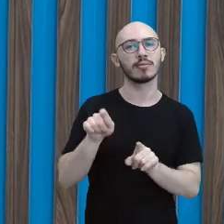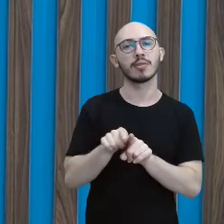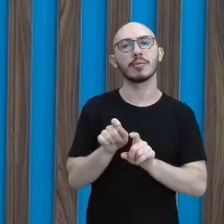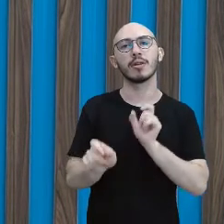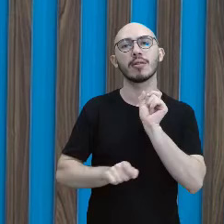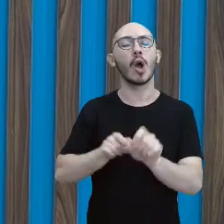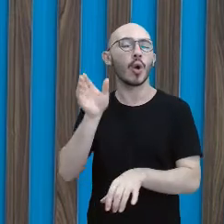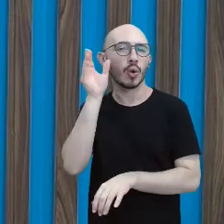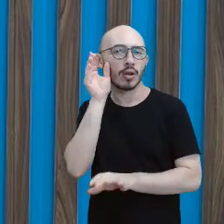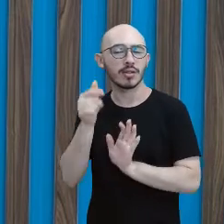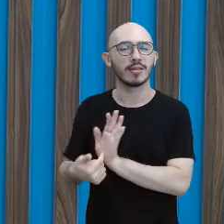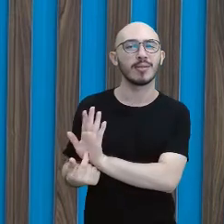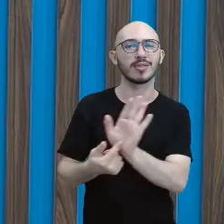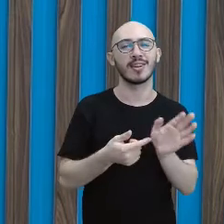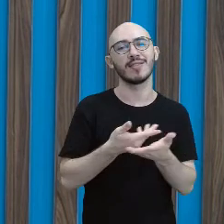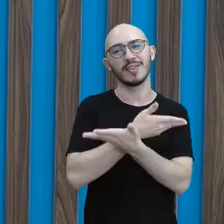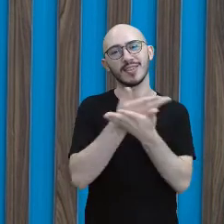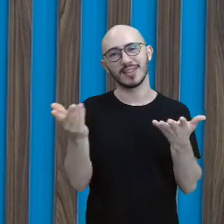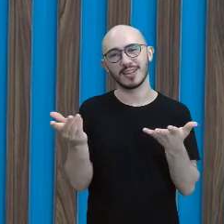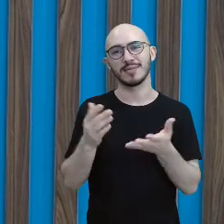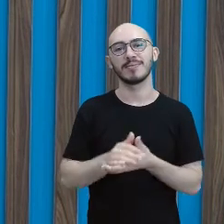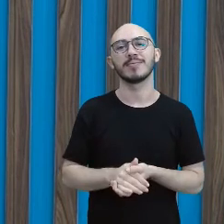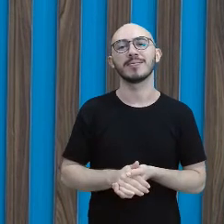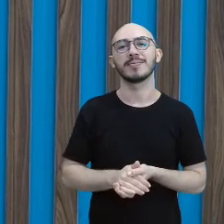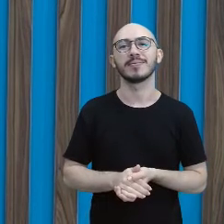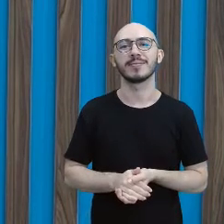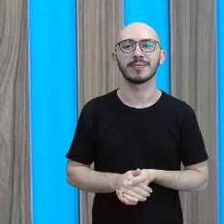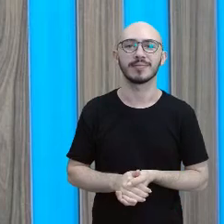pouquinho mais de curiosidade para vocês. A gente se vê logo mais.